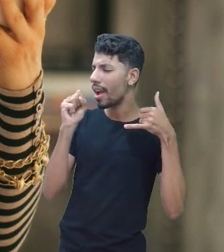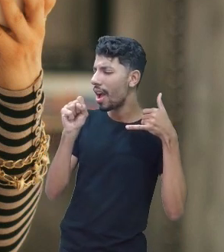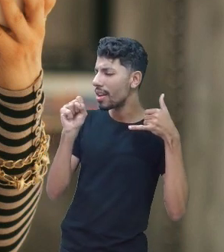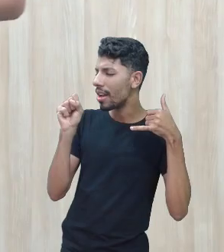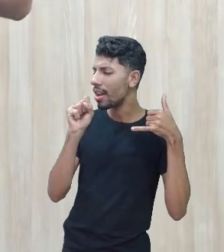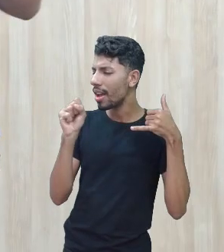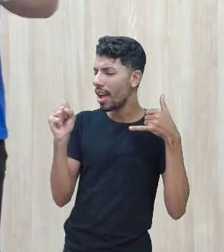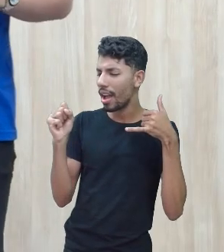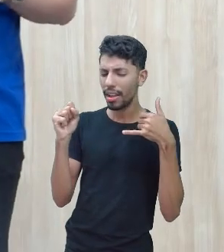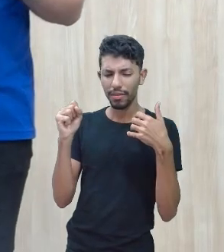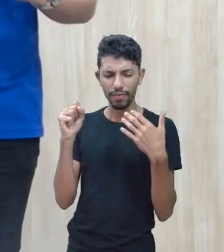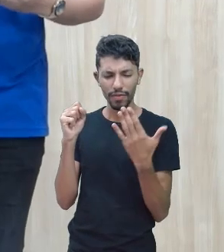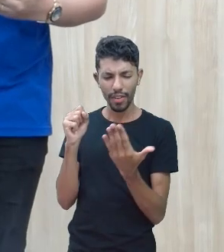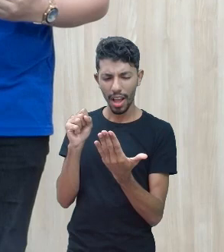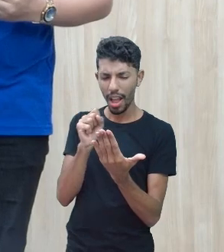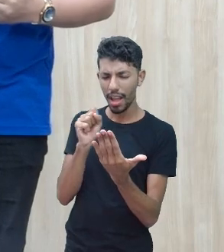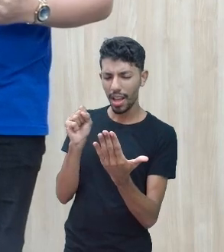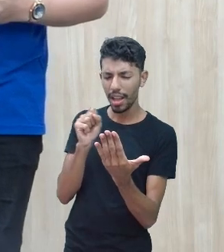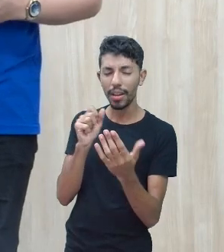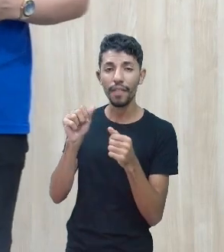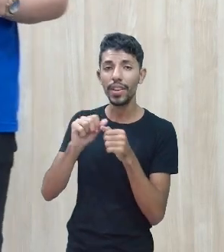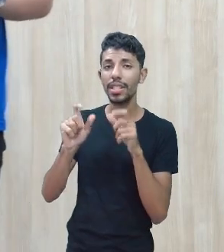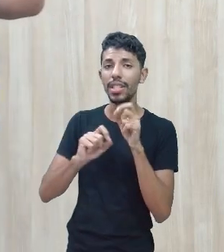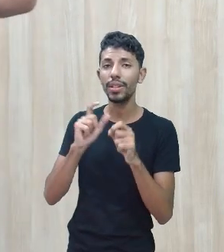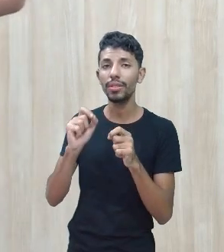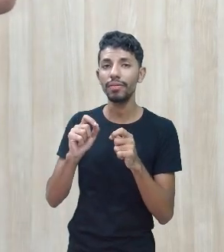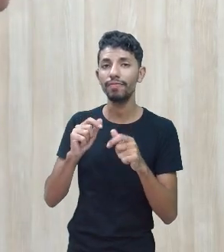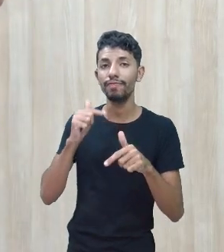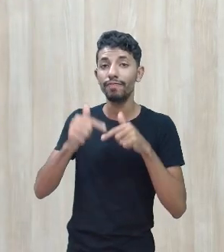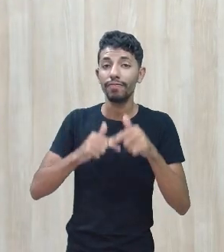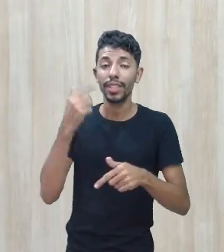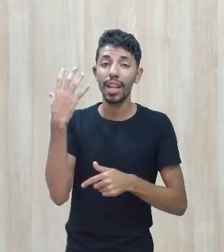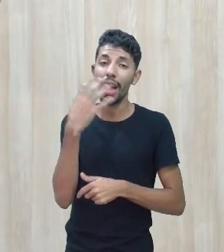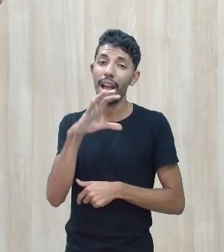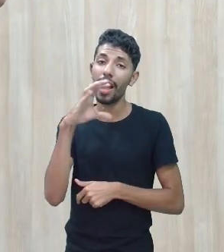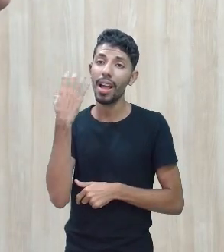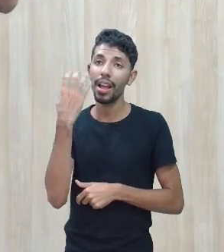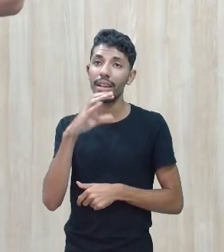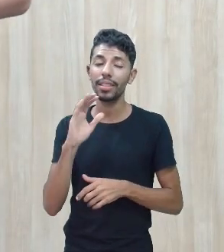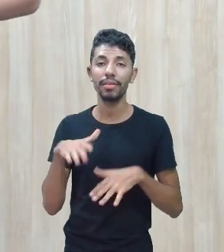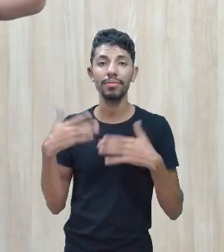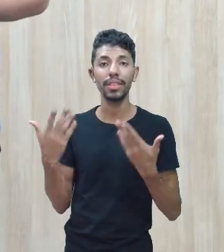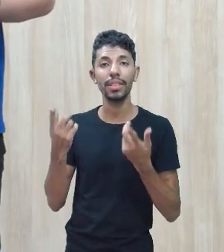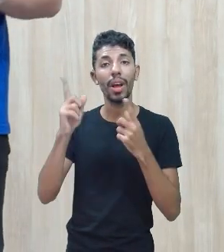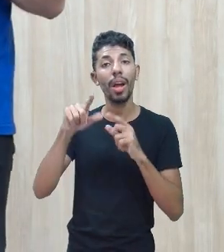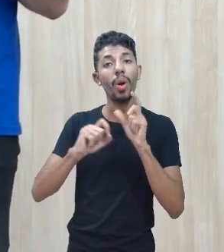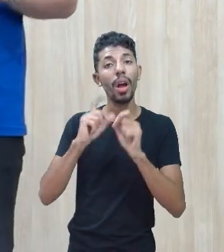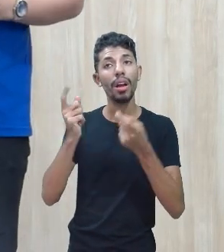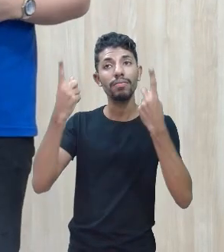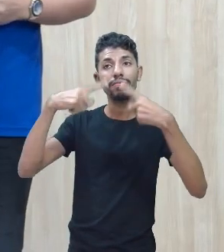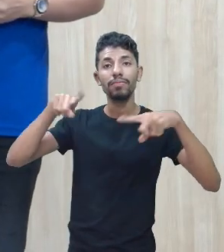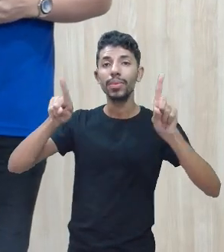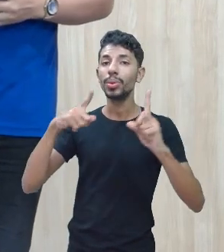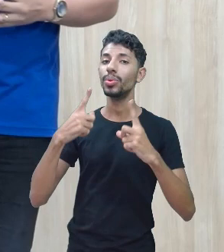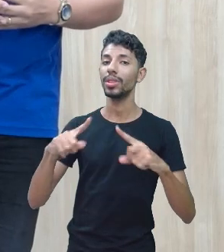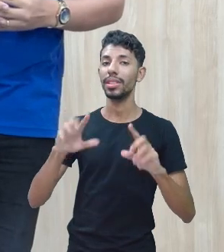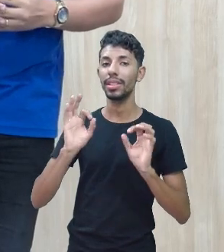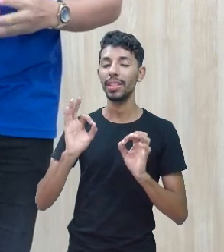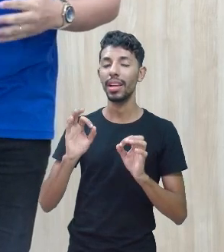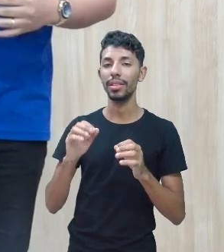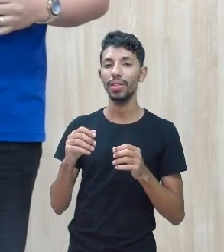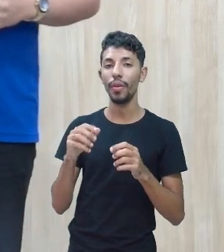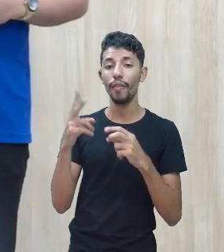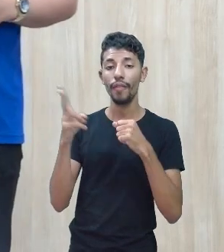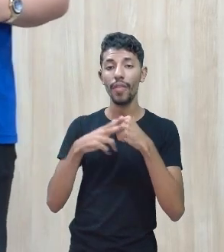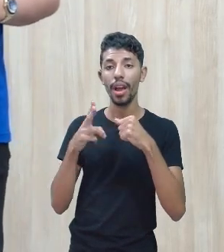letra, fazendo atividade de cantar de um karaokê. Então isso é música, né? Ela está cantando. O verbo cantar em